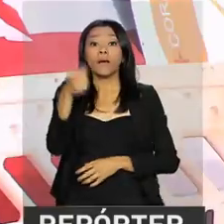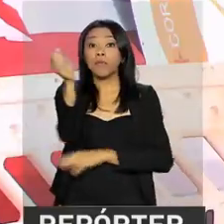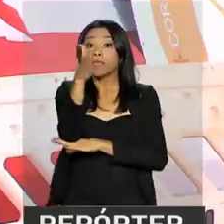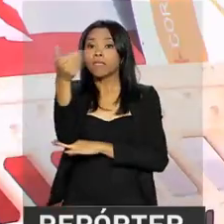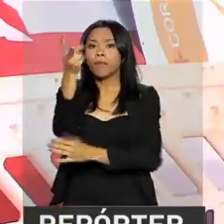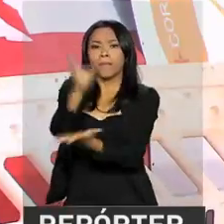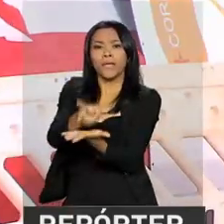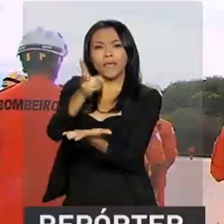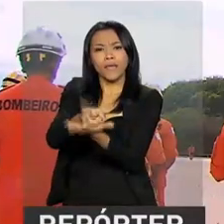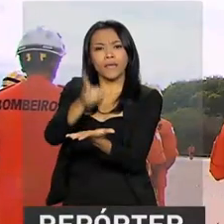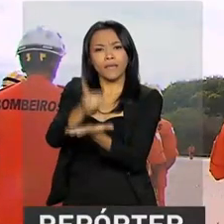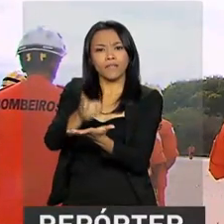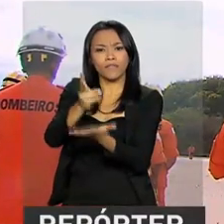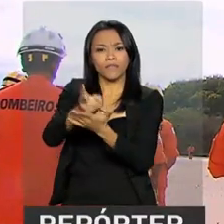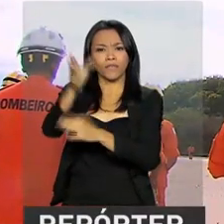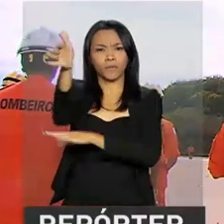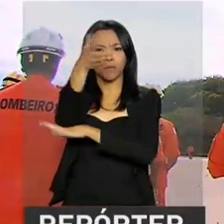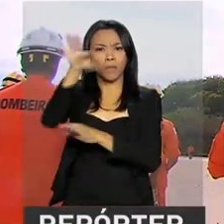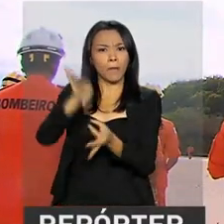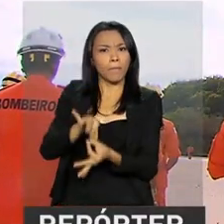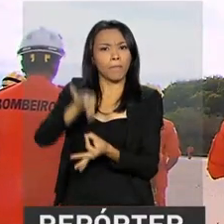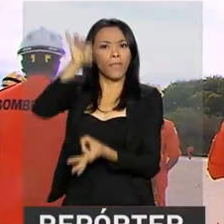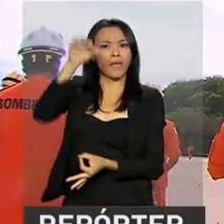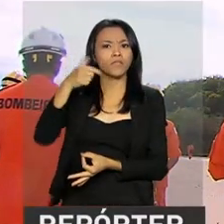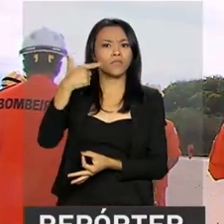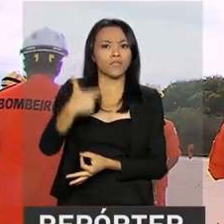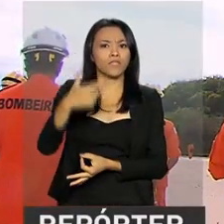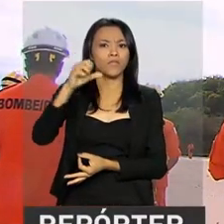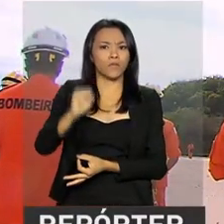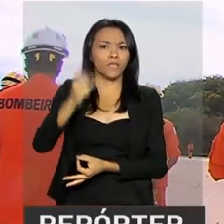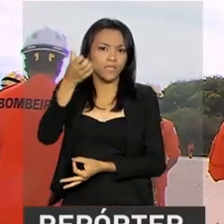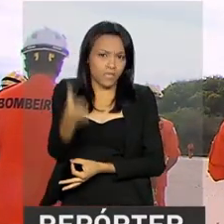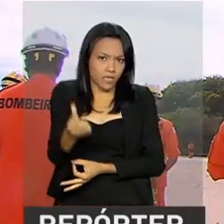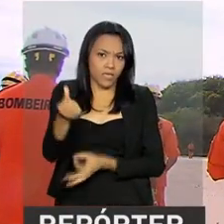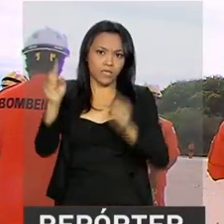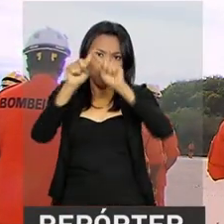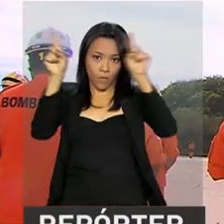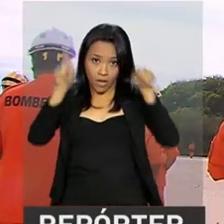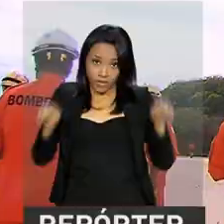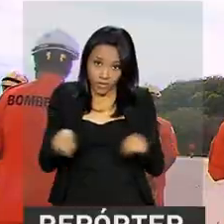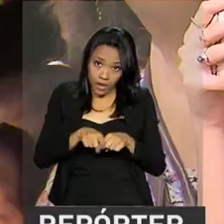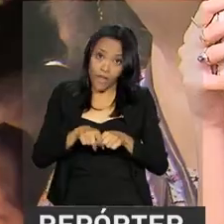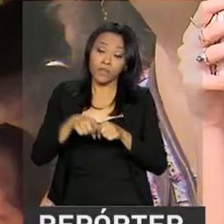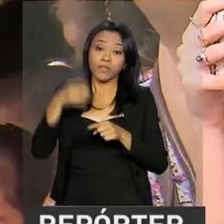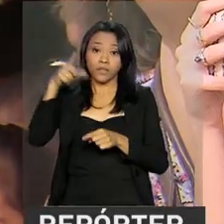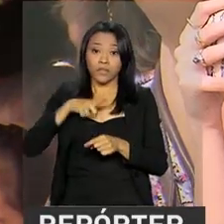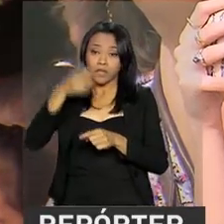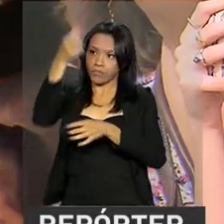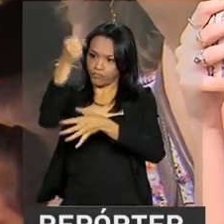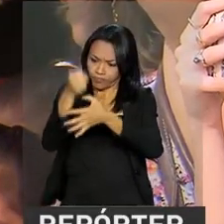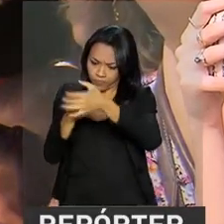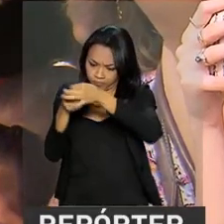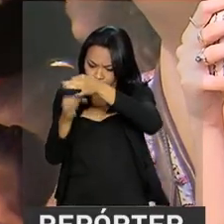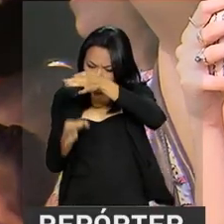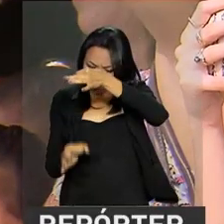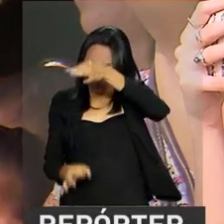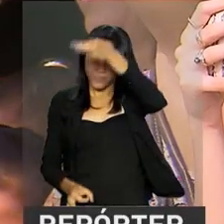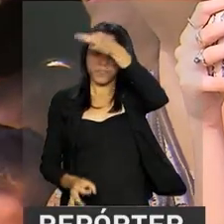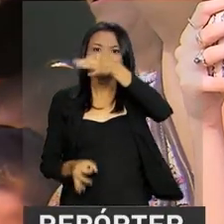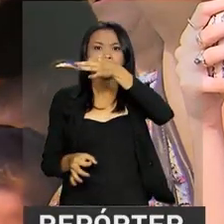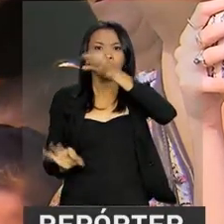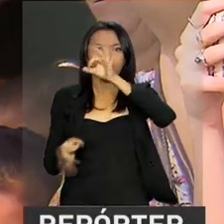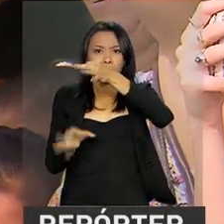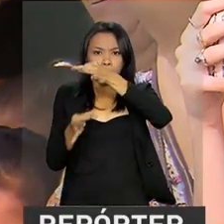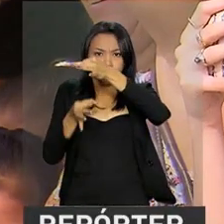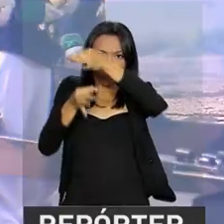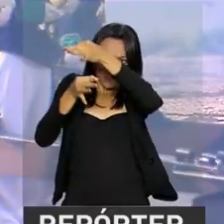fica permanentemente hasteada médio 286 metros quadrados está presa a um mastro especial formado por 24 a